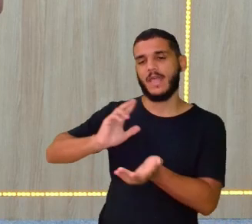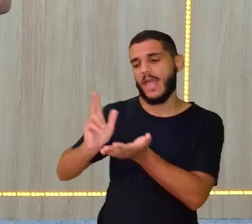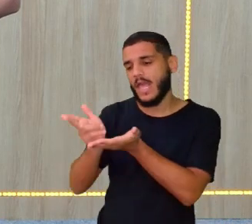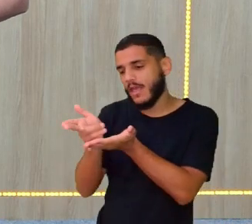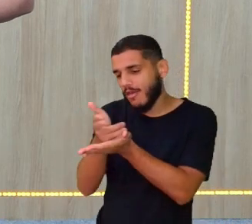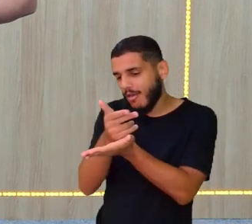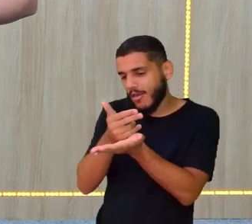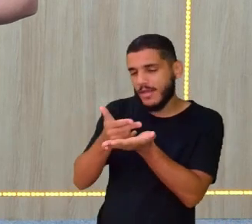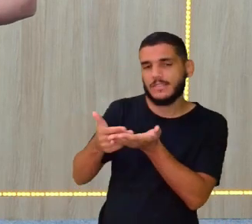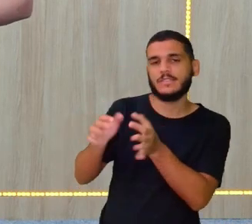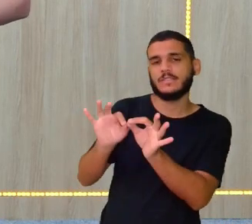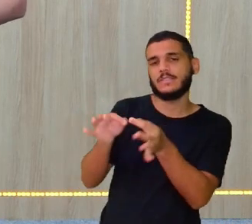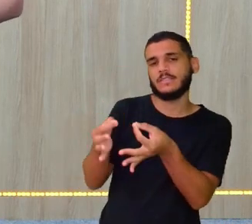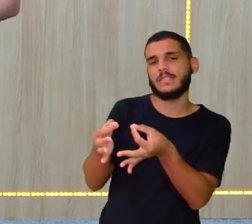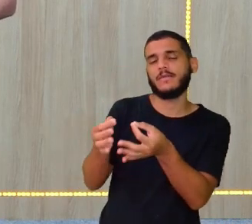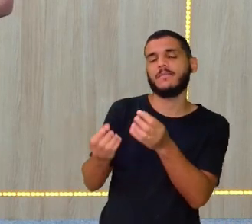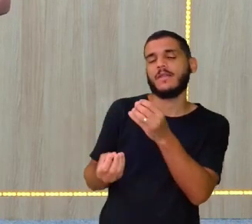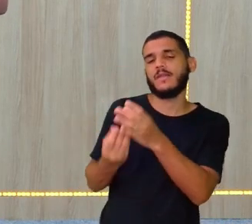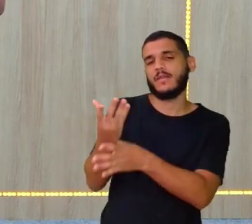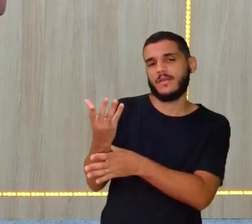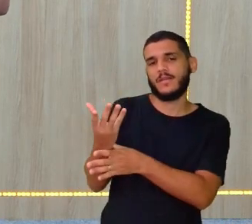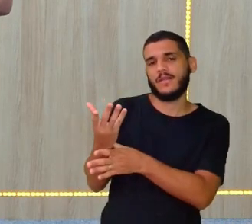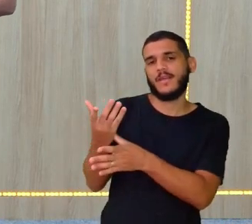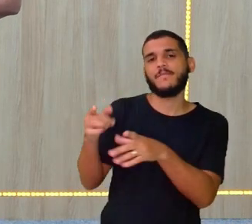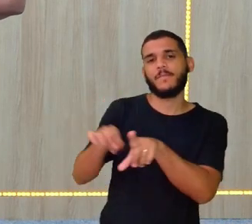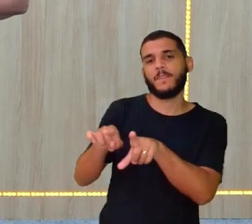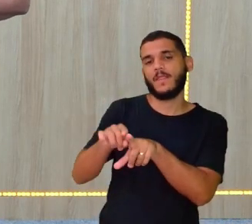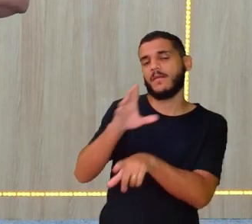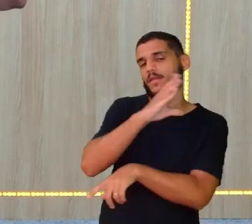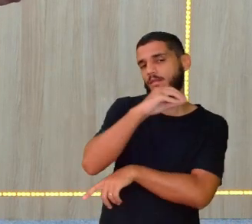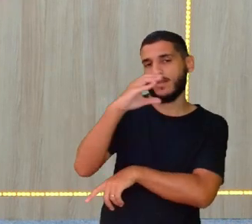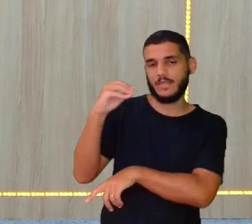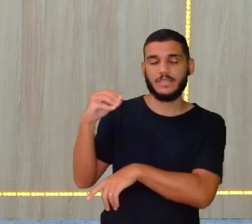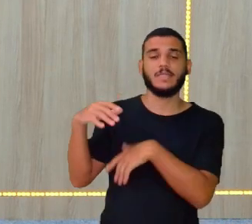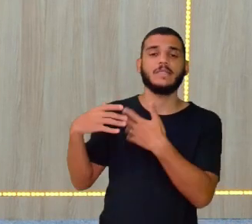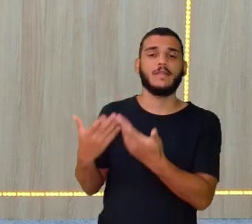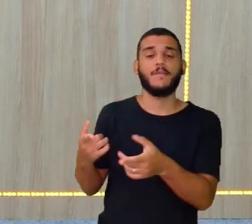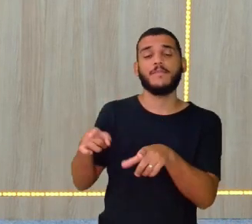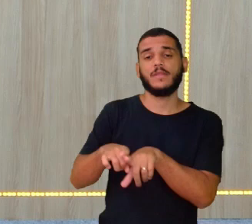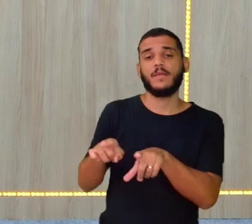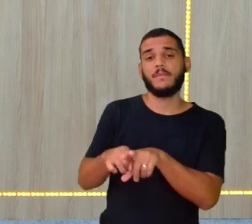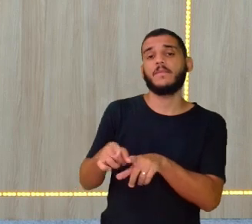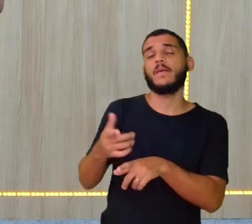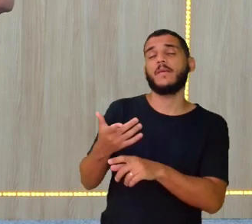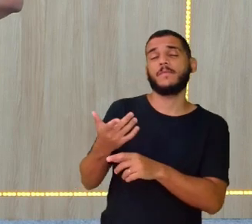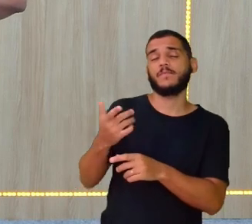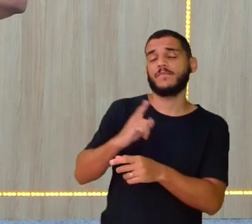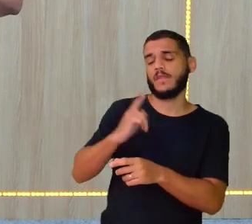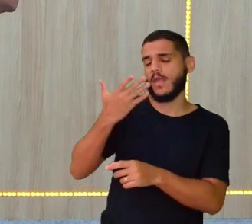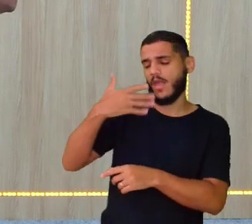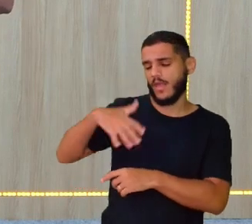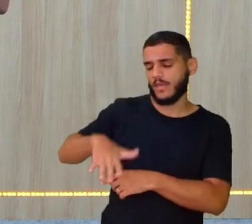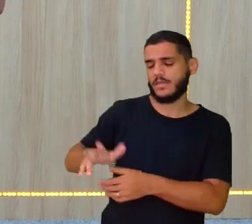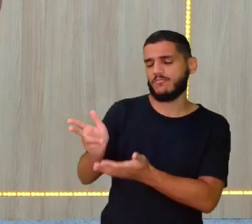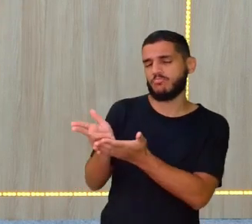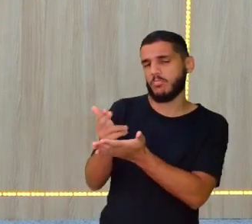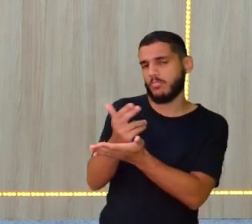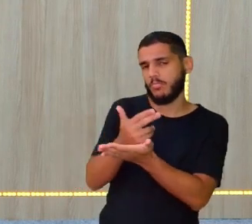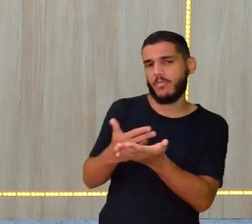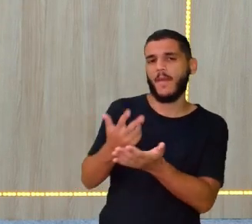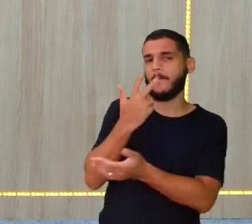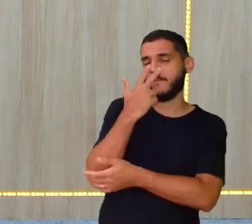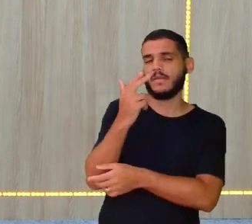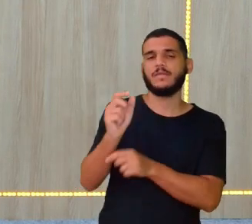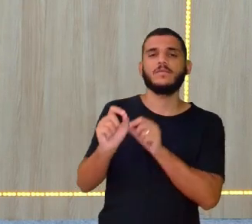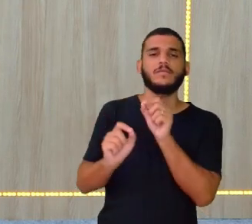faz na sua infância, na sua adolescência, não é? O traço de uma criança, o traço que parece,